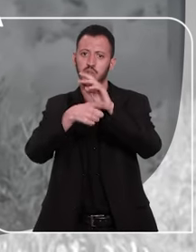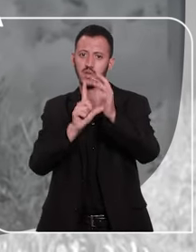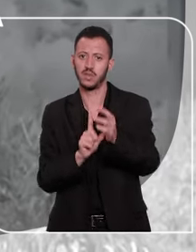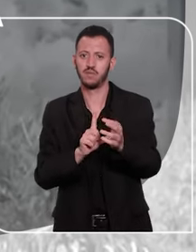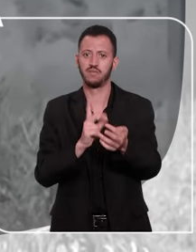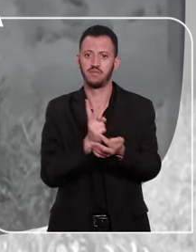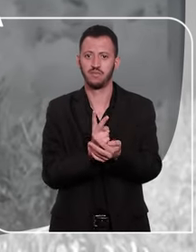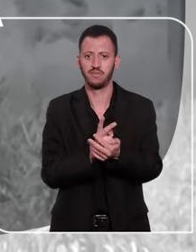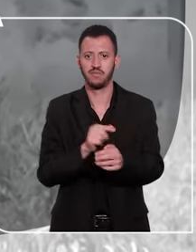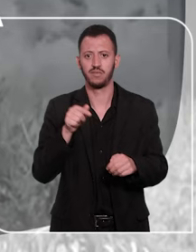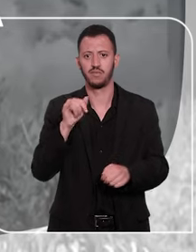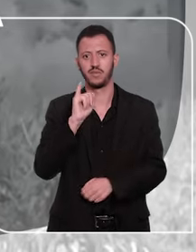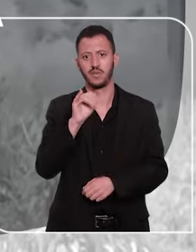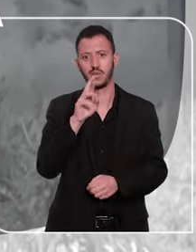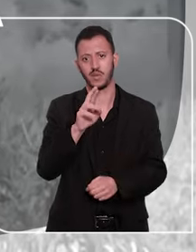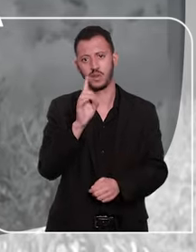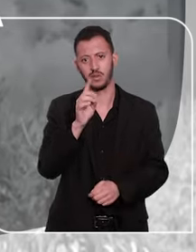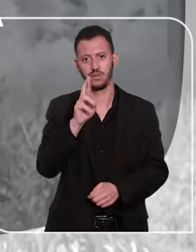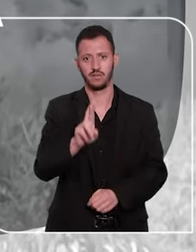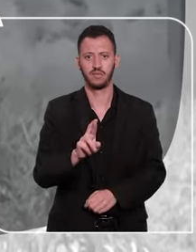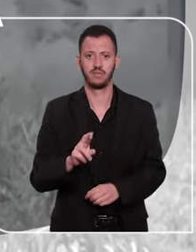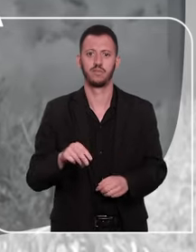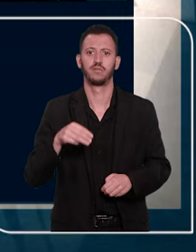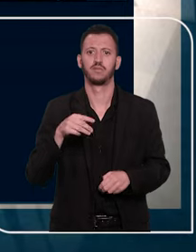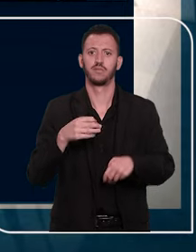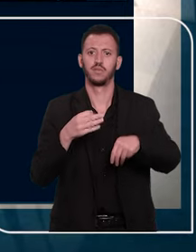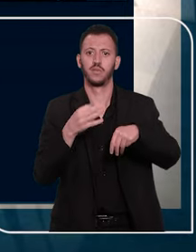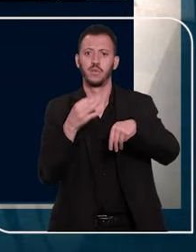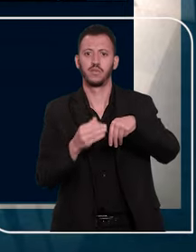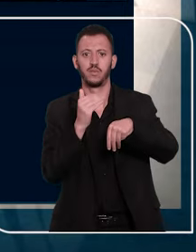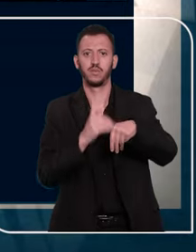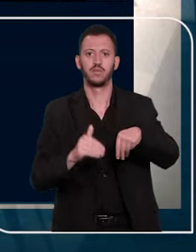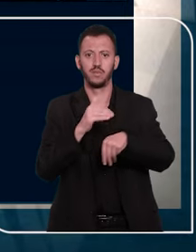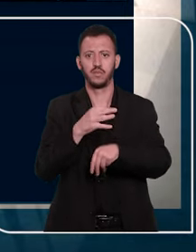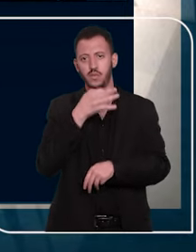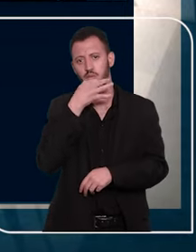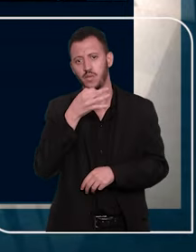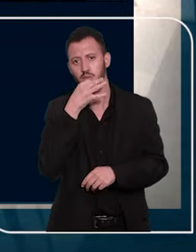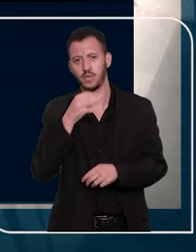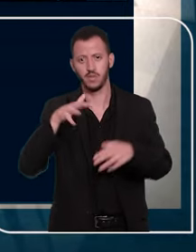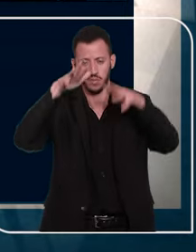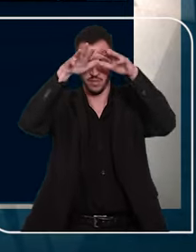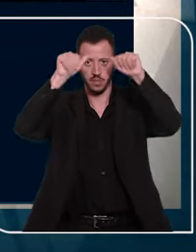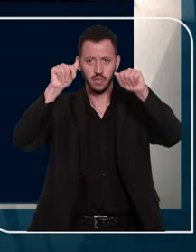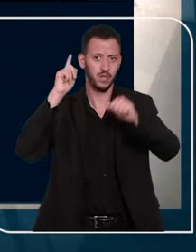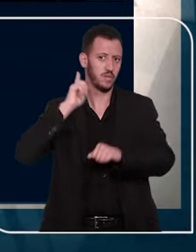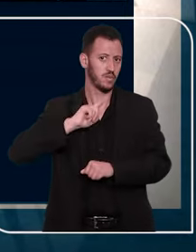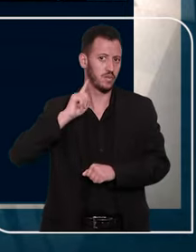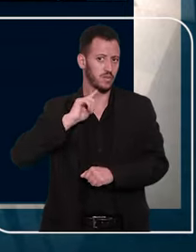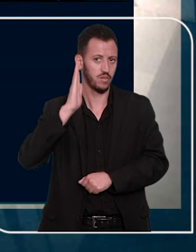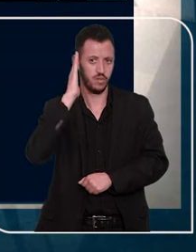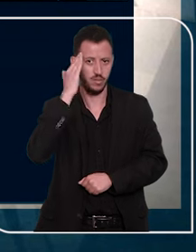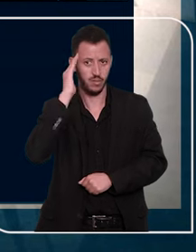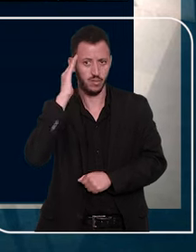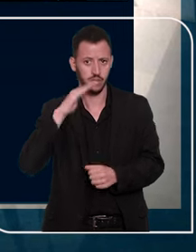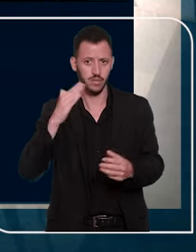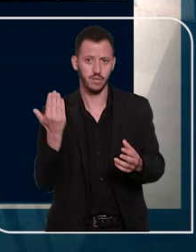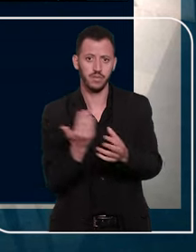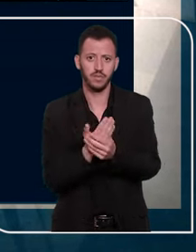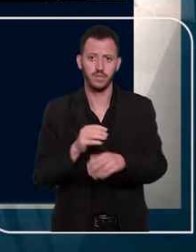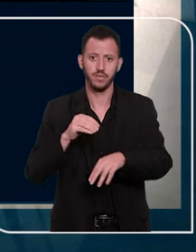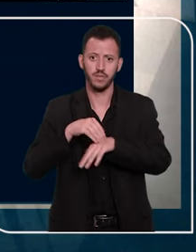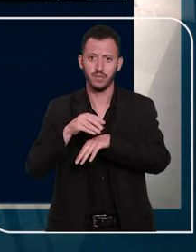tese anteriormente fixada em irdr o ministro comentou que o Tribunal de Justiça de Minas Gerais